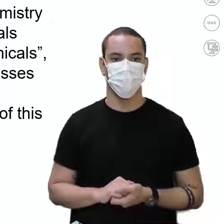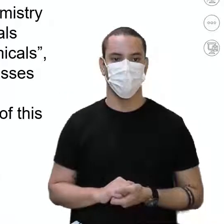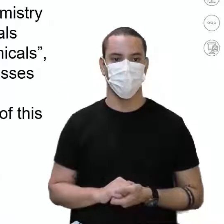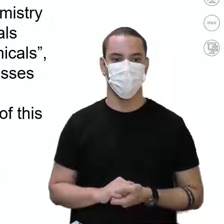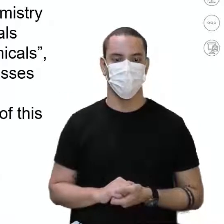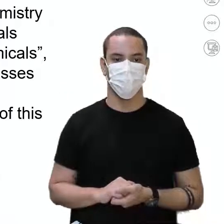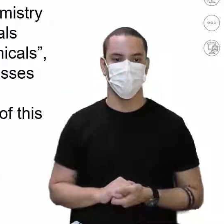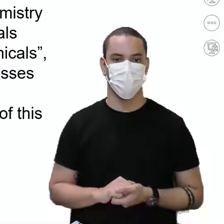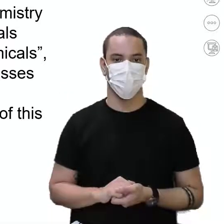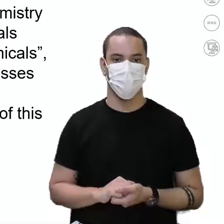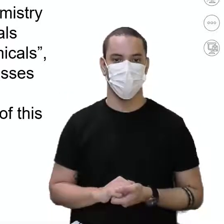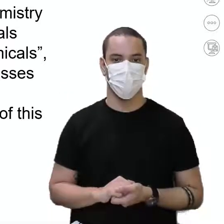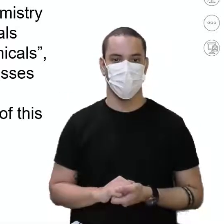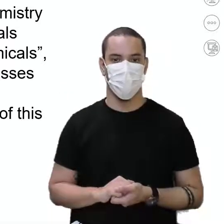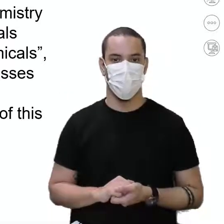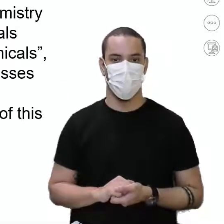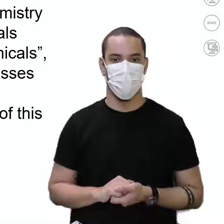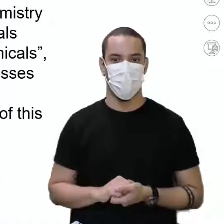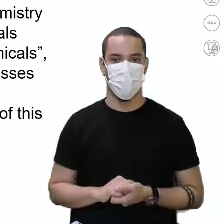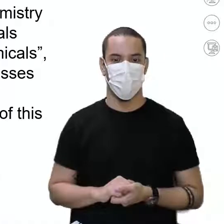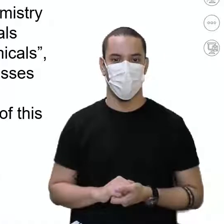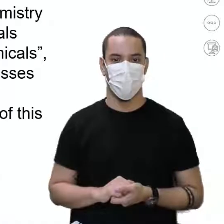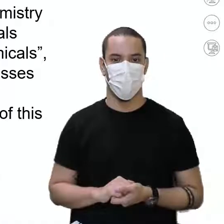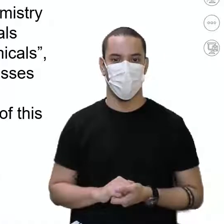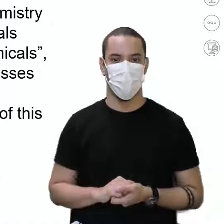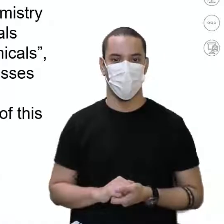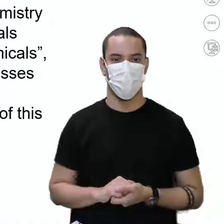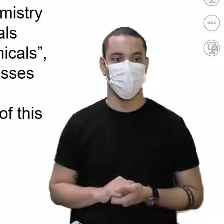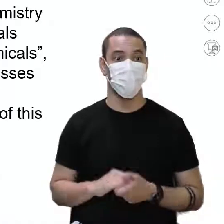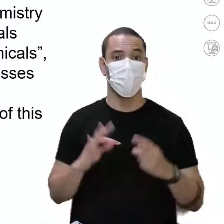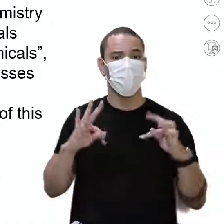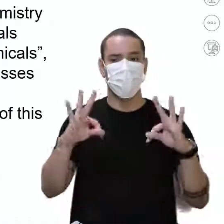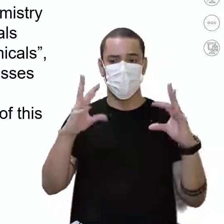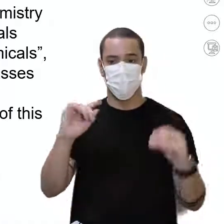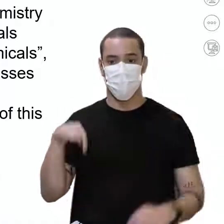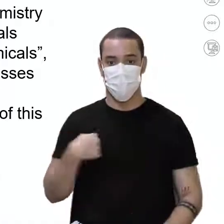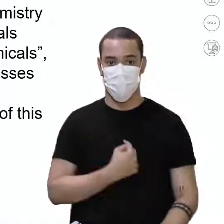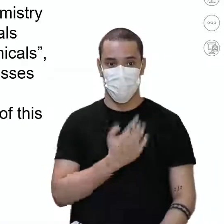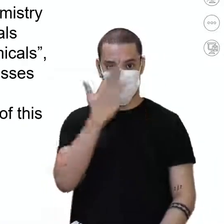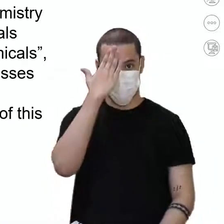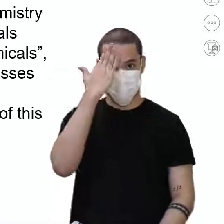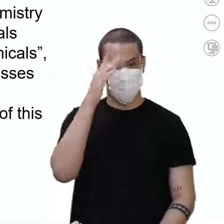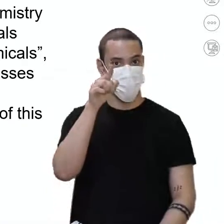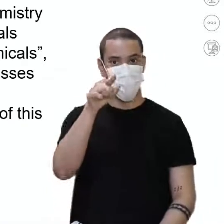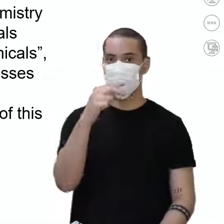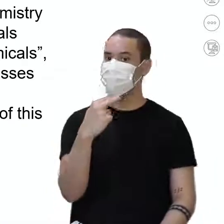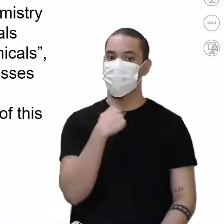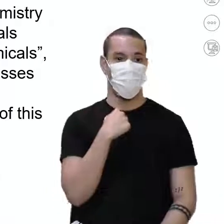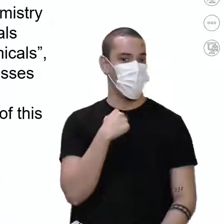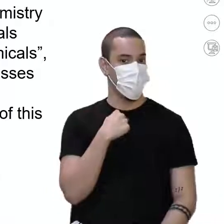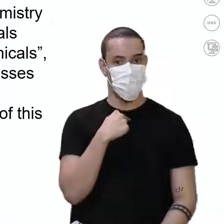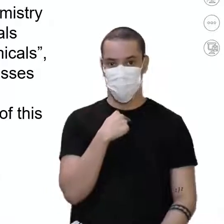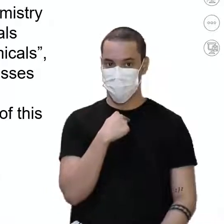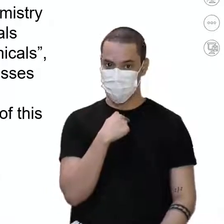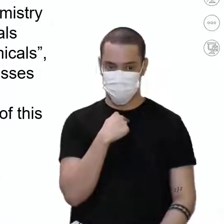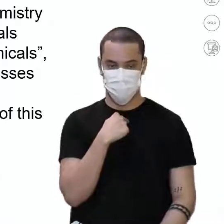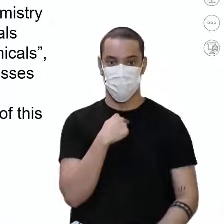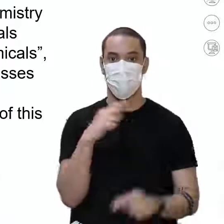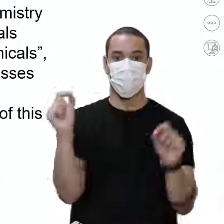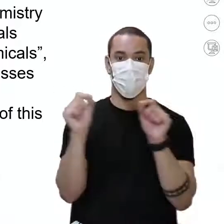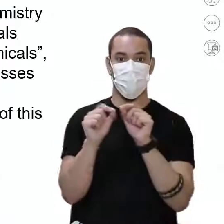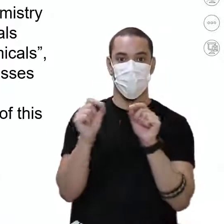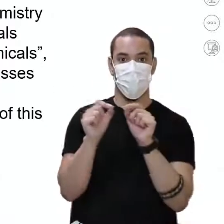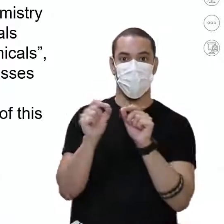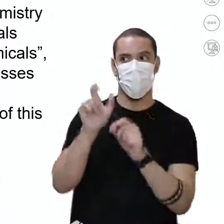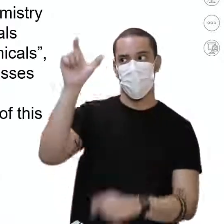know that you can't make someone love you. Todos nós sabemos que você não pode, you can't, fazer alguém